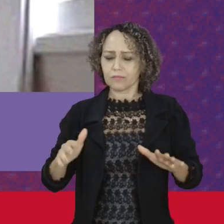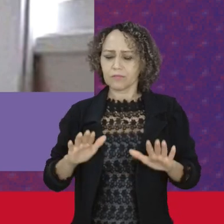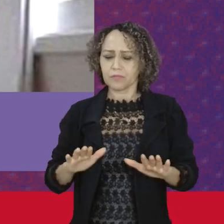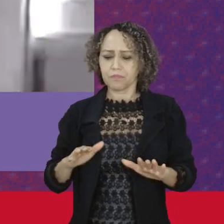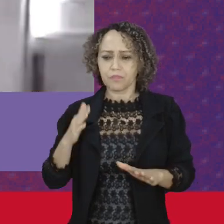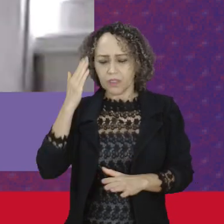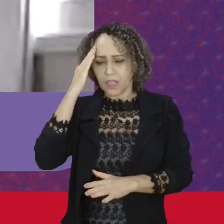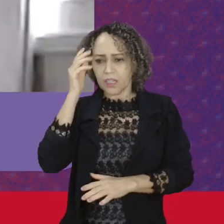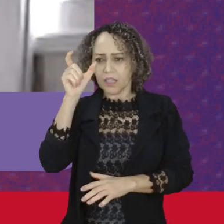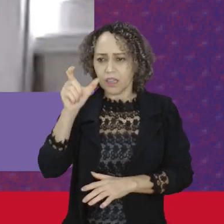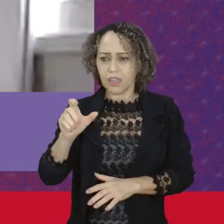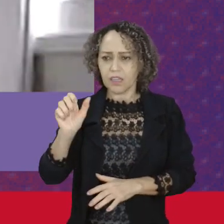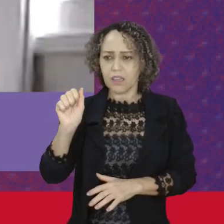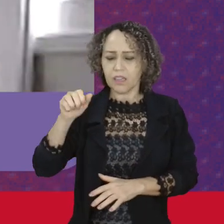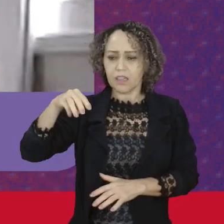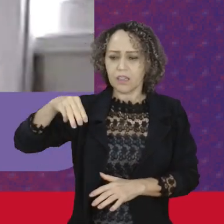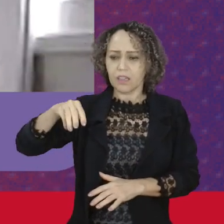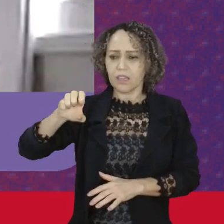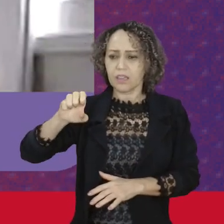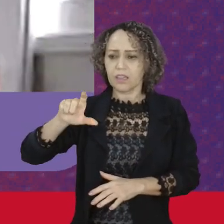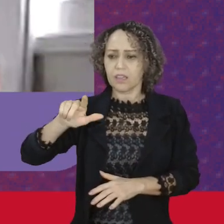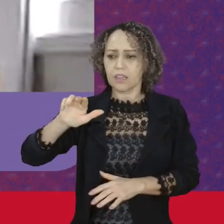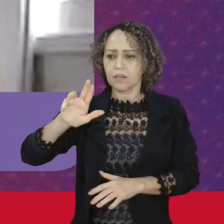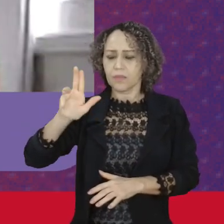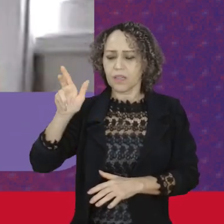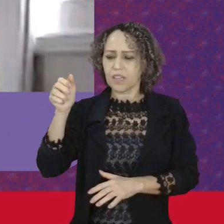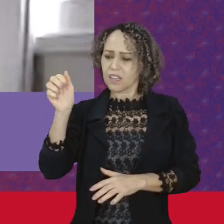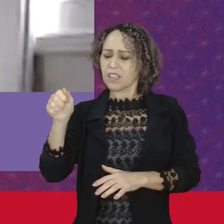Melinha traz uma das aulas sobre o primeiro